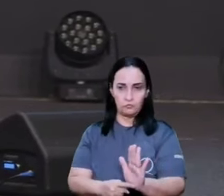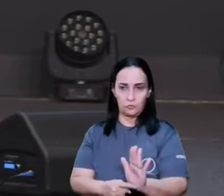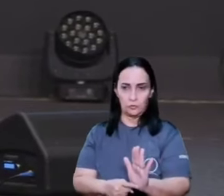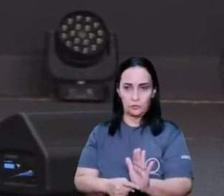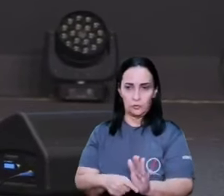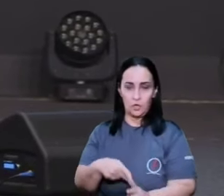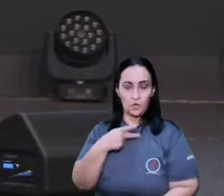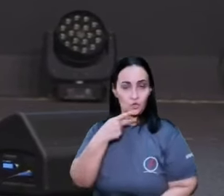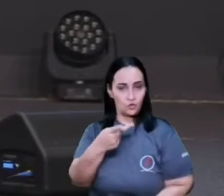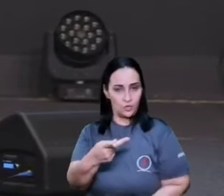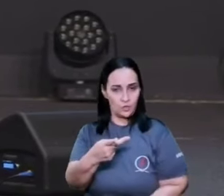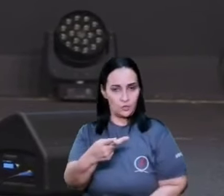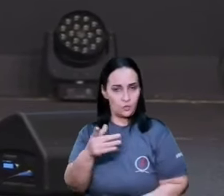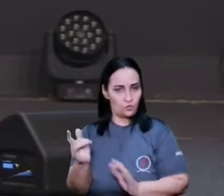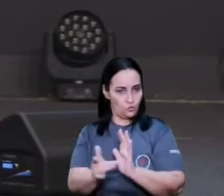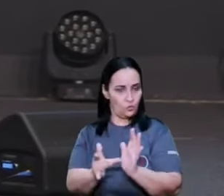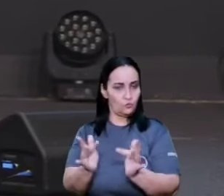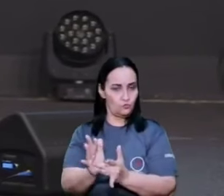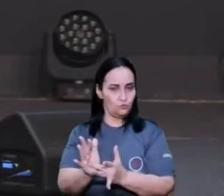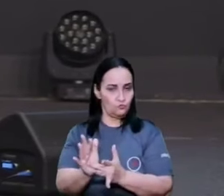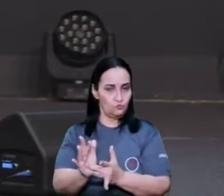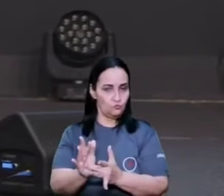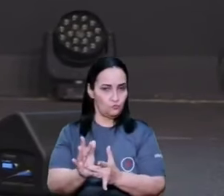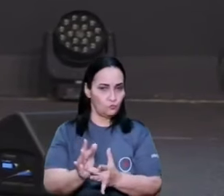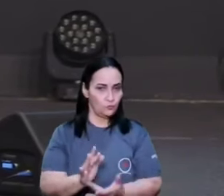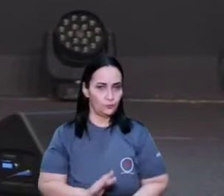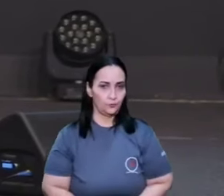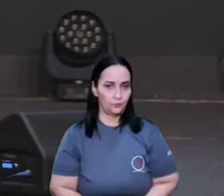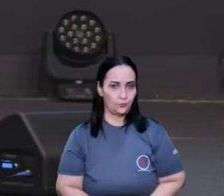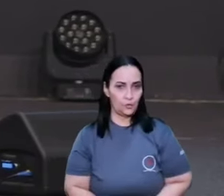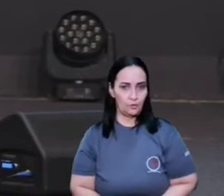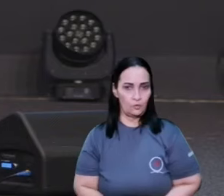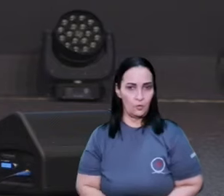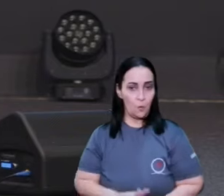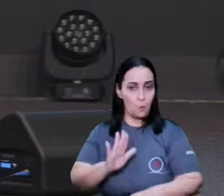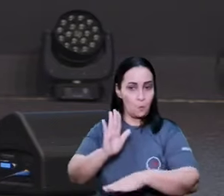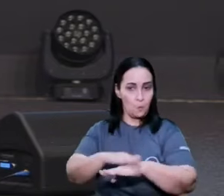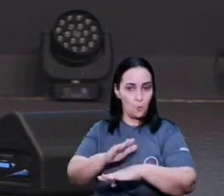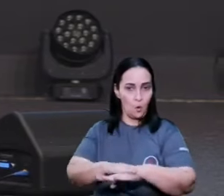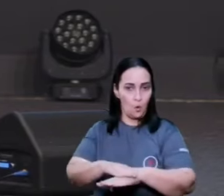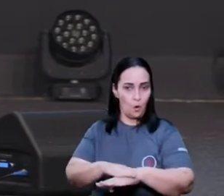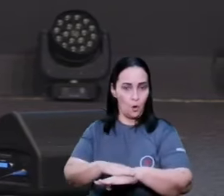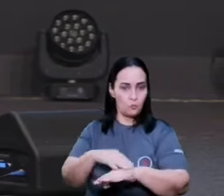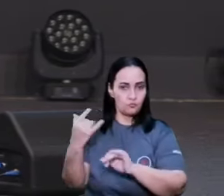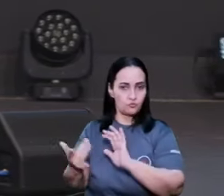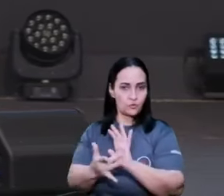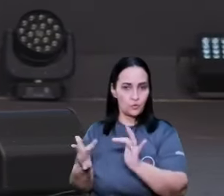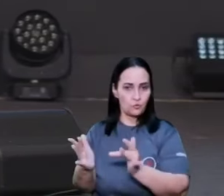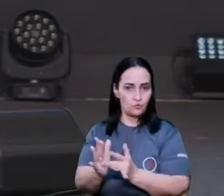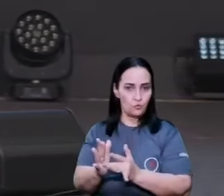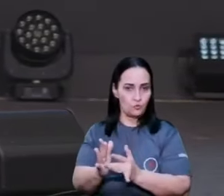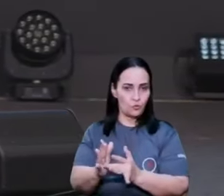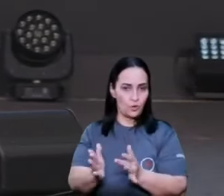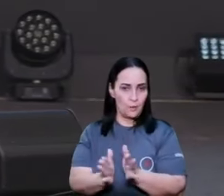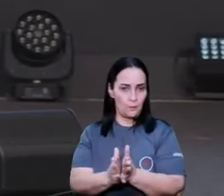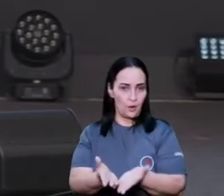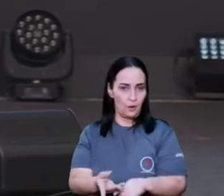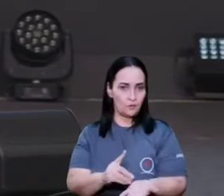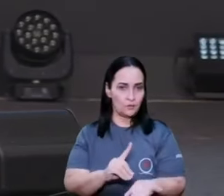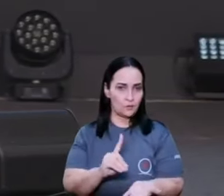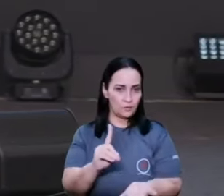Jesus não é isto não é ele que vai falar a Bíblia não ensina que a